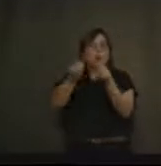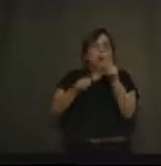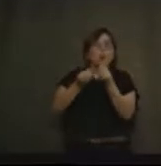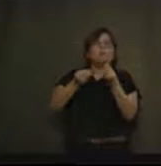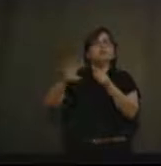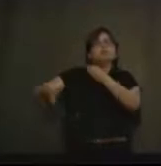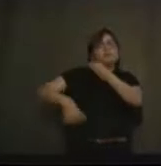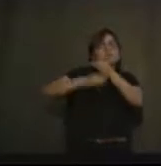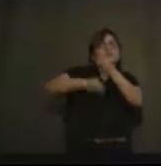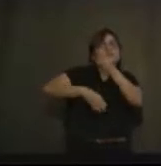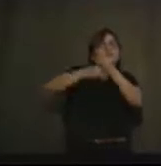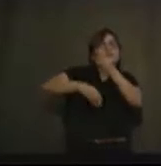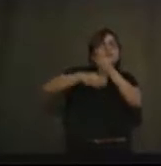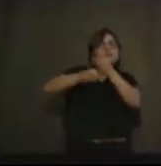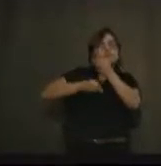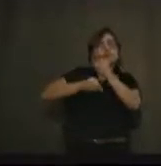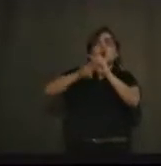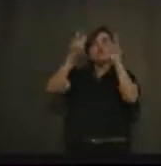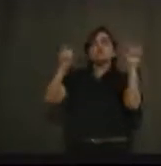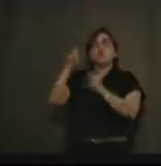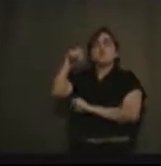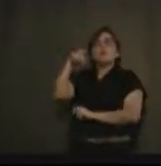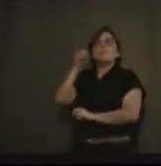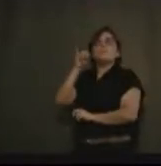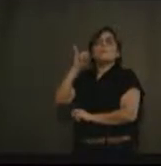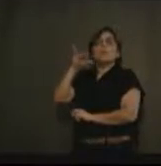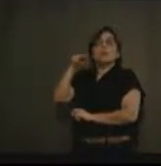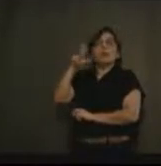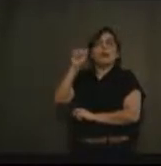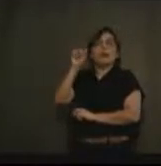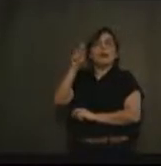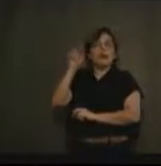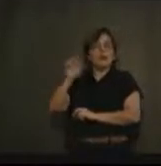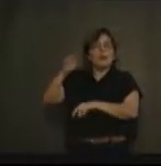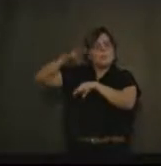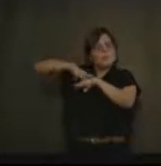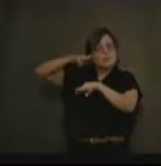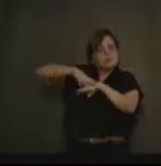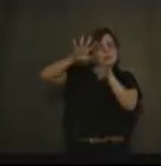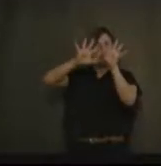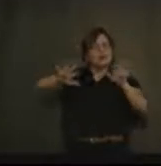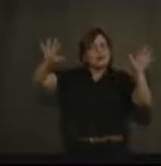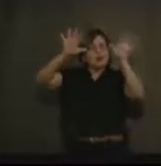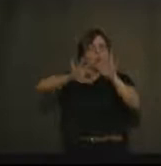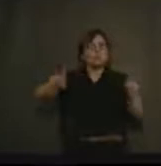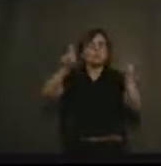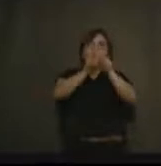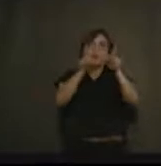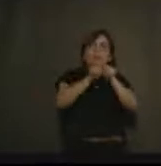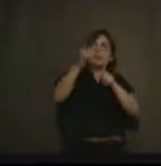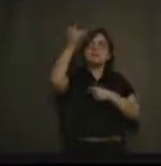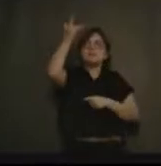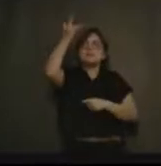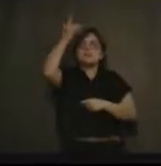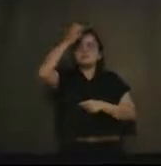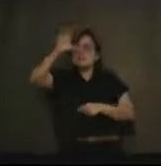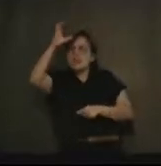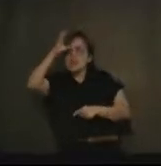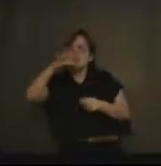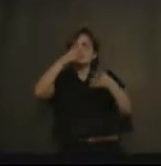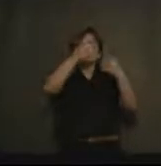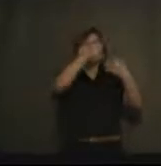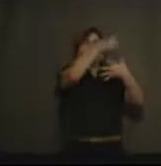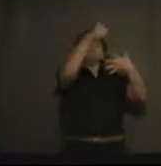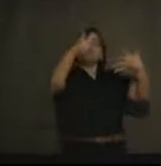Poincaré a matemática em geral e a ciência, e também outros aspectos ligados a